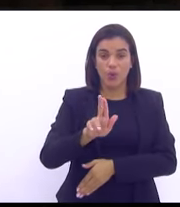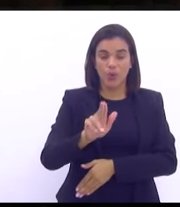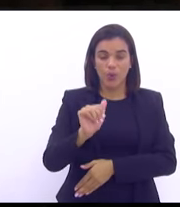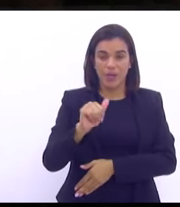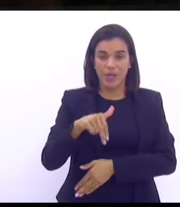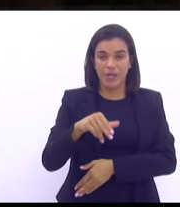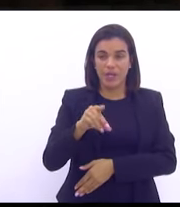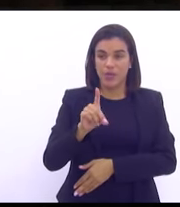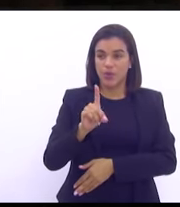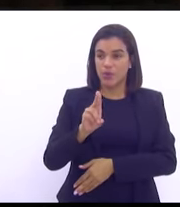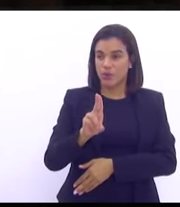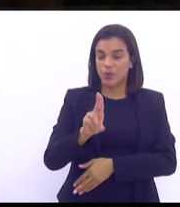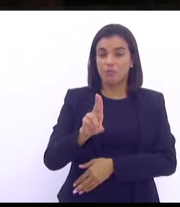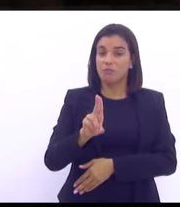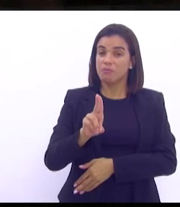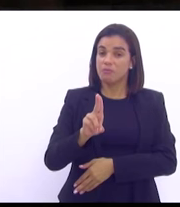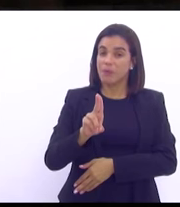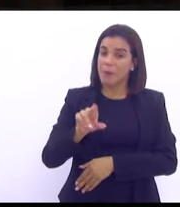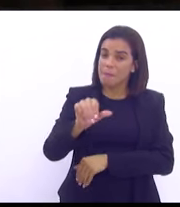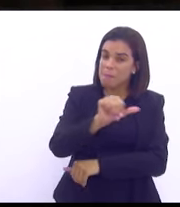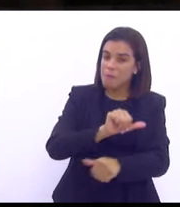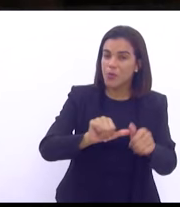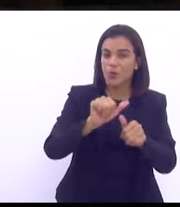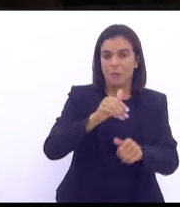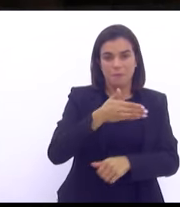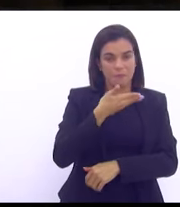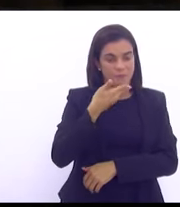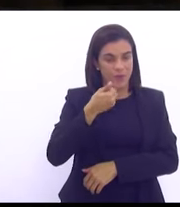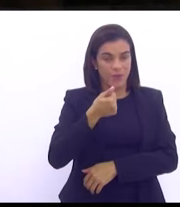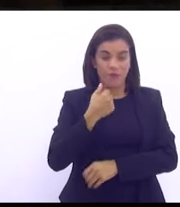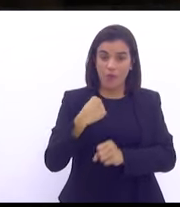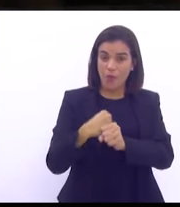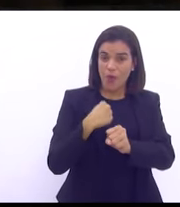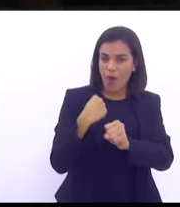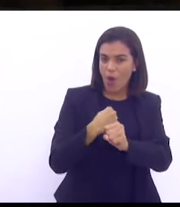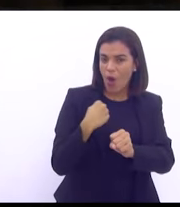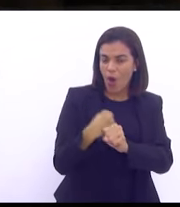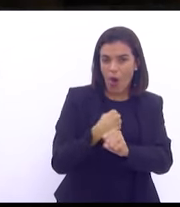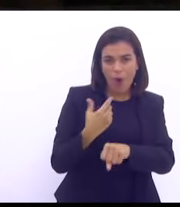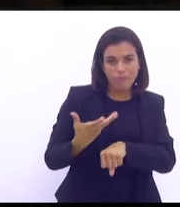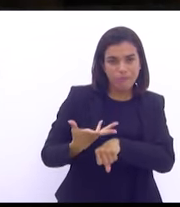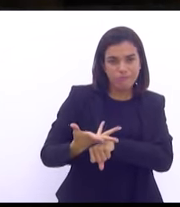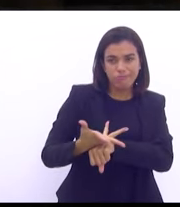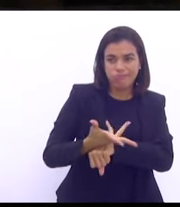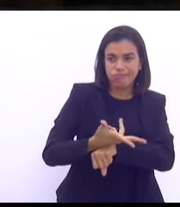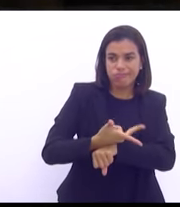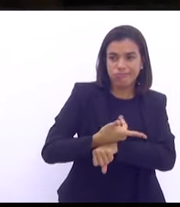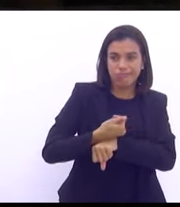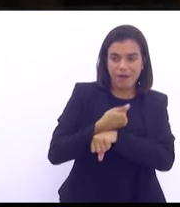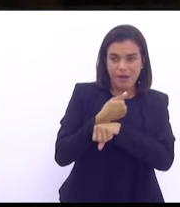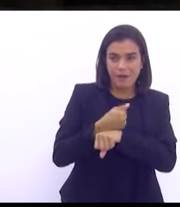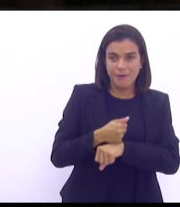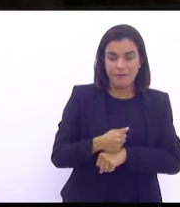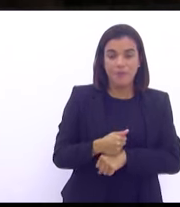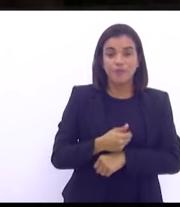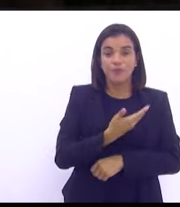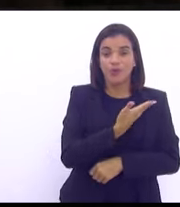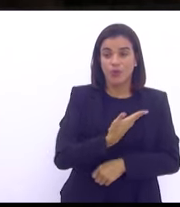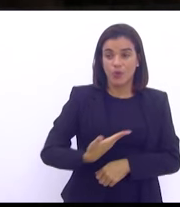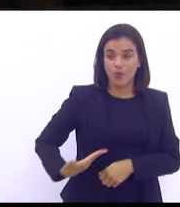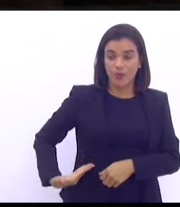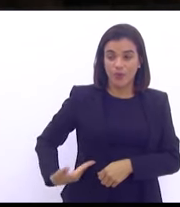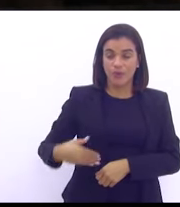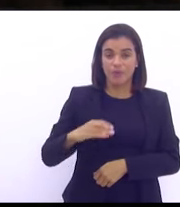essa tragédia melhorou muito, porque o Guandu foi uma obra épica, épica, no governo